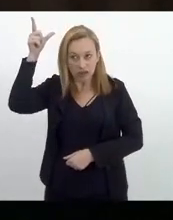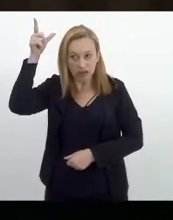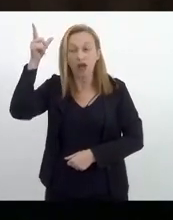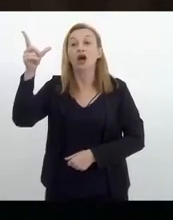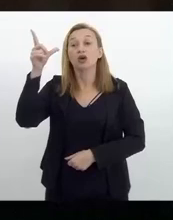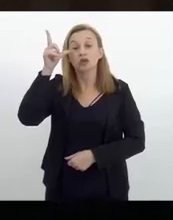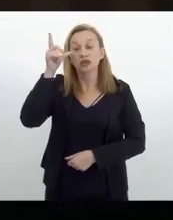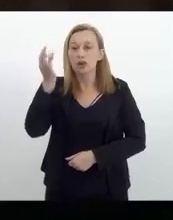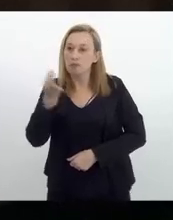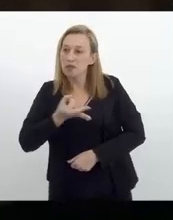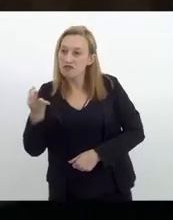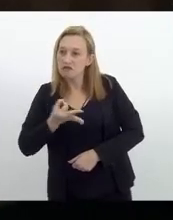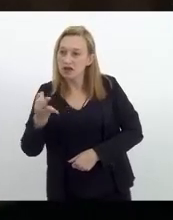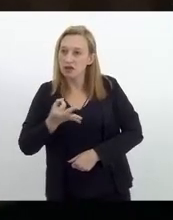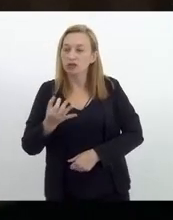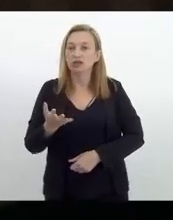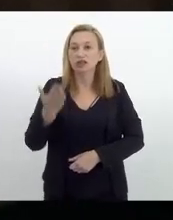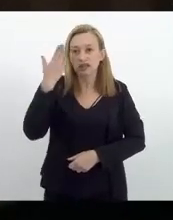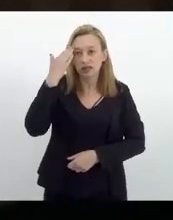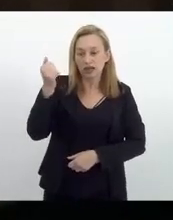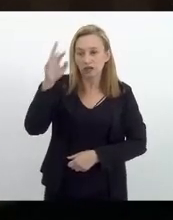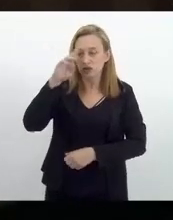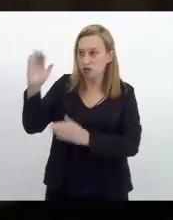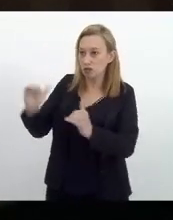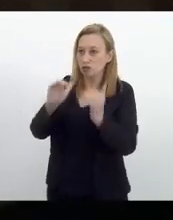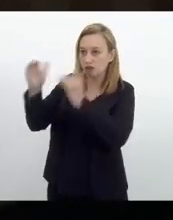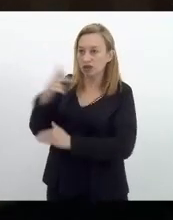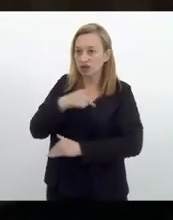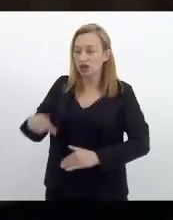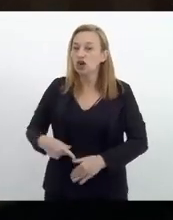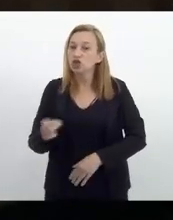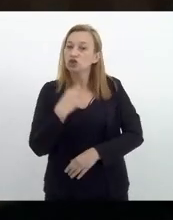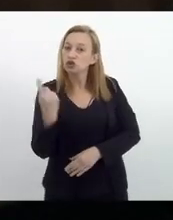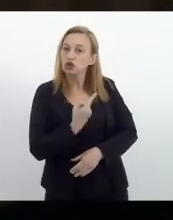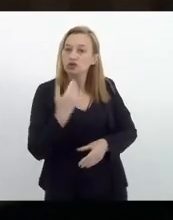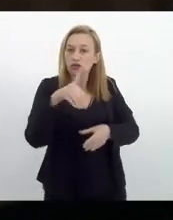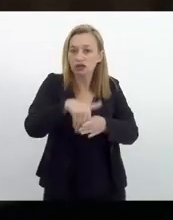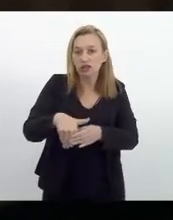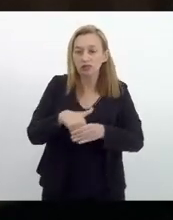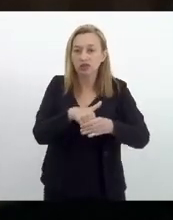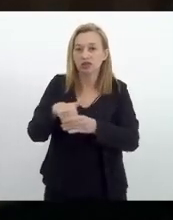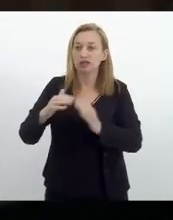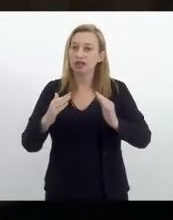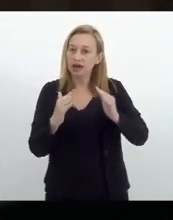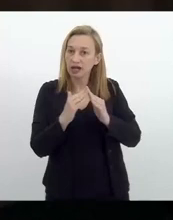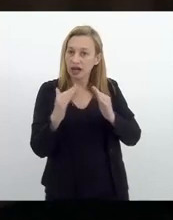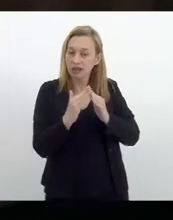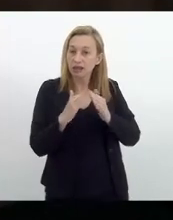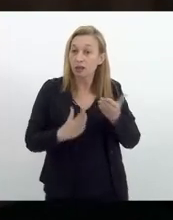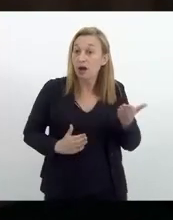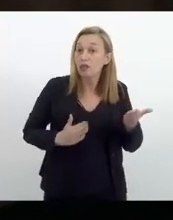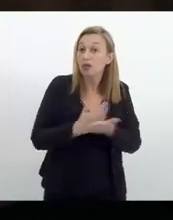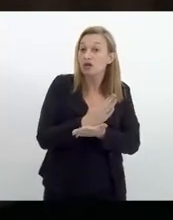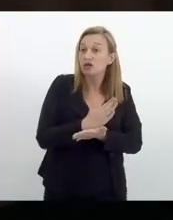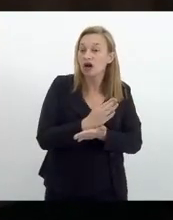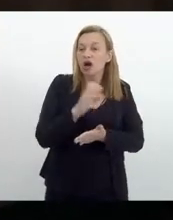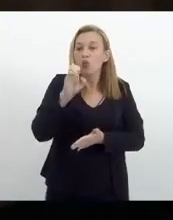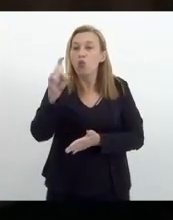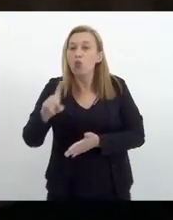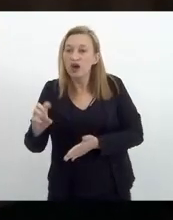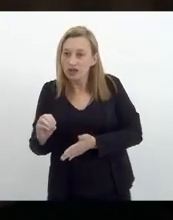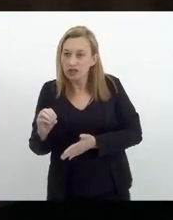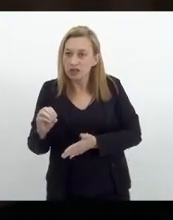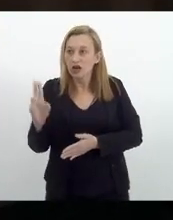Sabe bem, V. Exª, que nós votamos aqui nessa casa para aprovar ao ESO, a